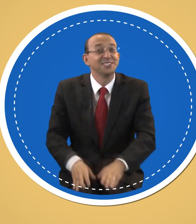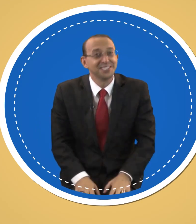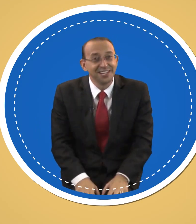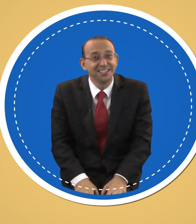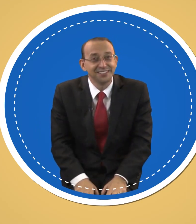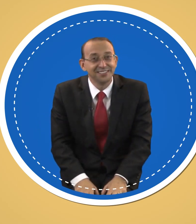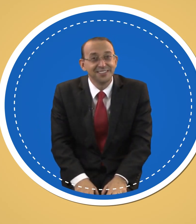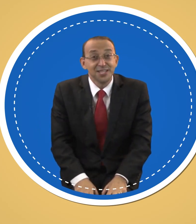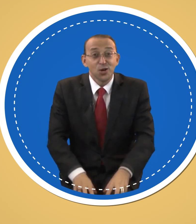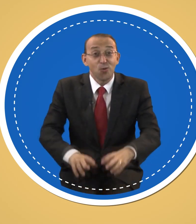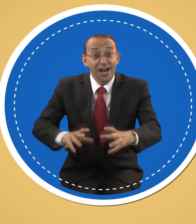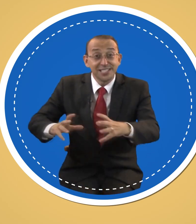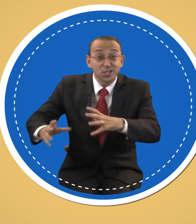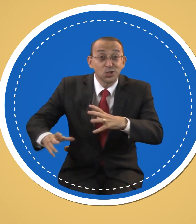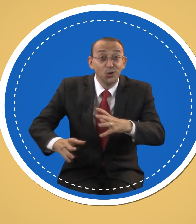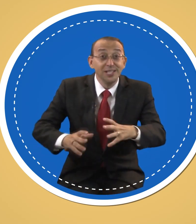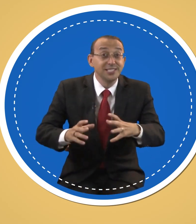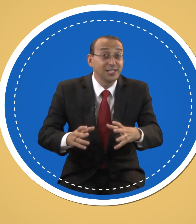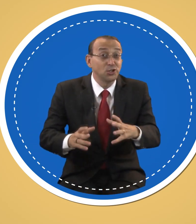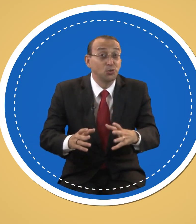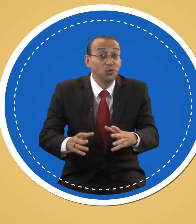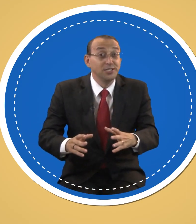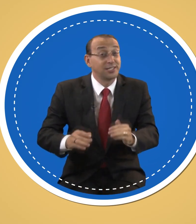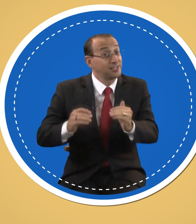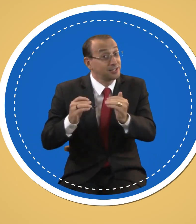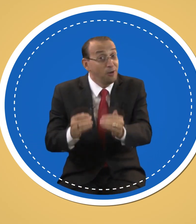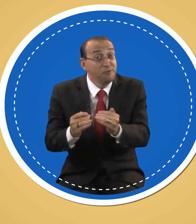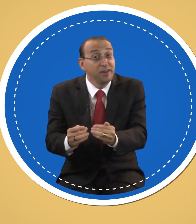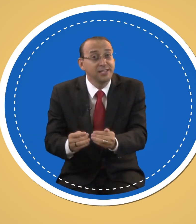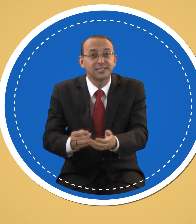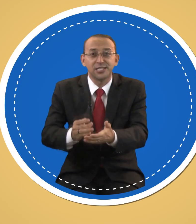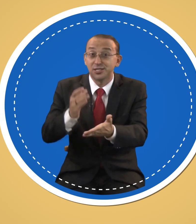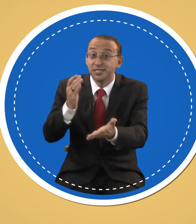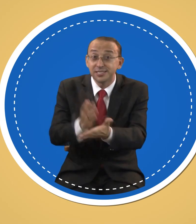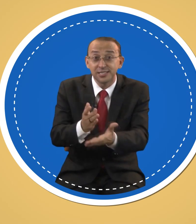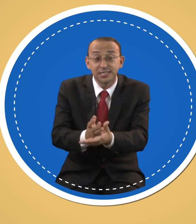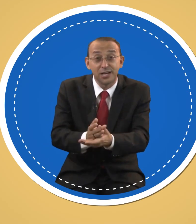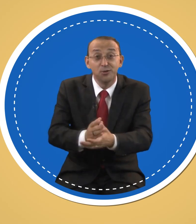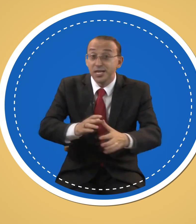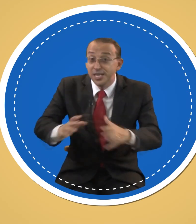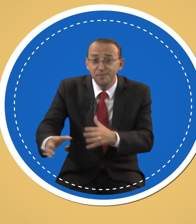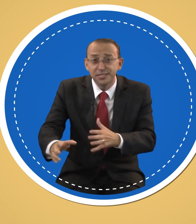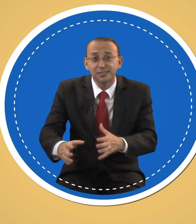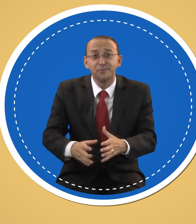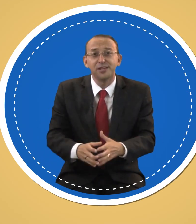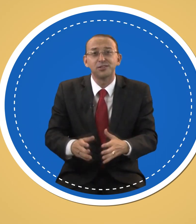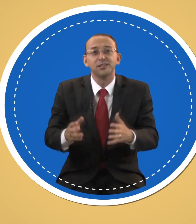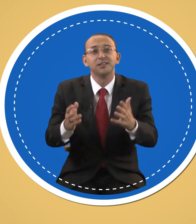do que você já é quais ações e atitudes que talvez seja necessário